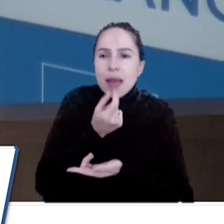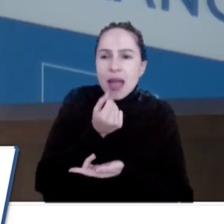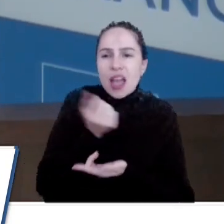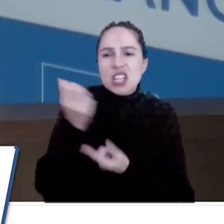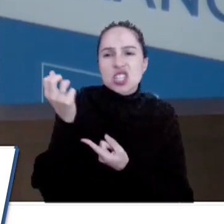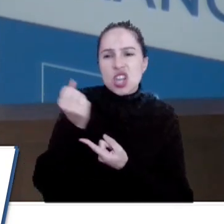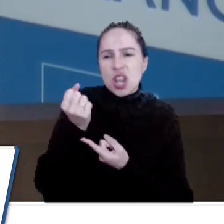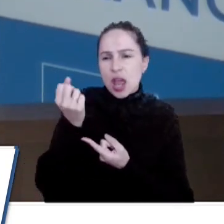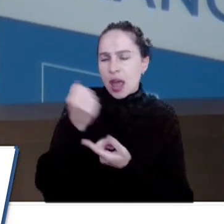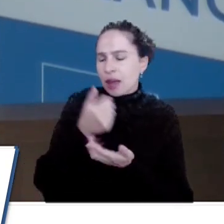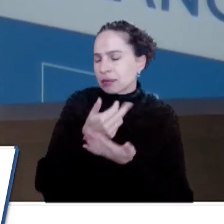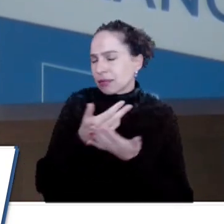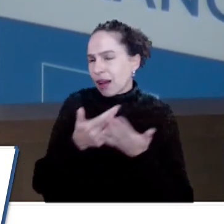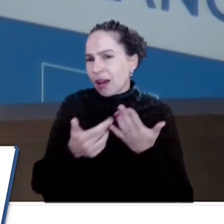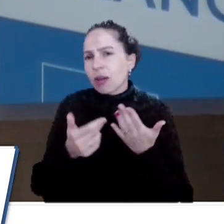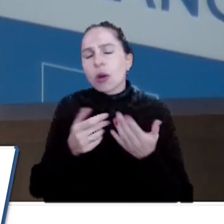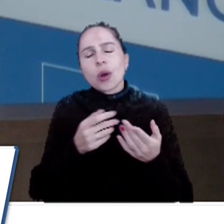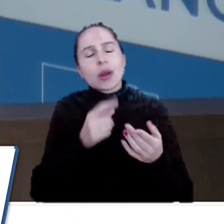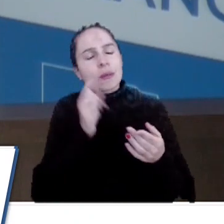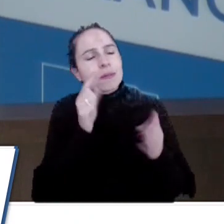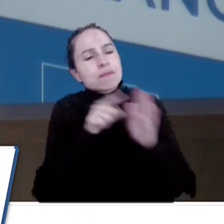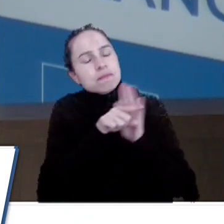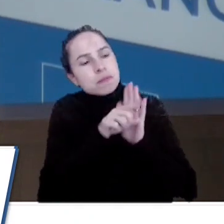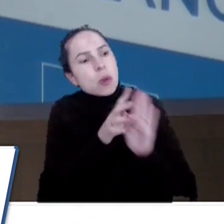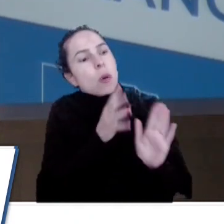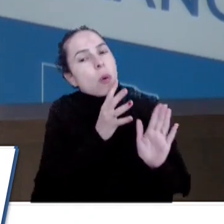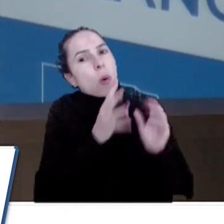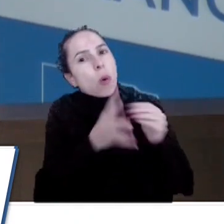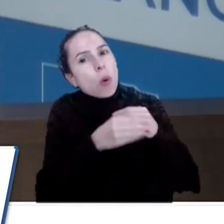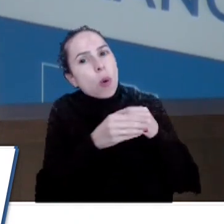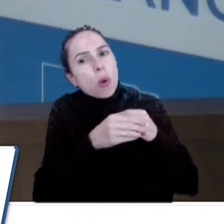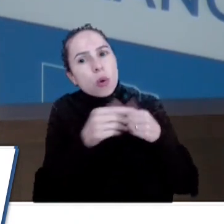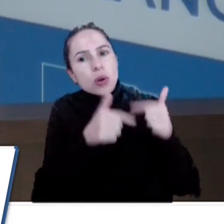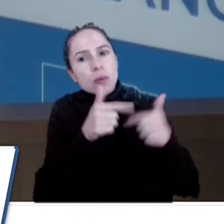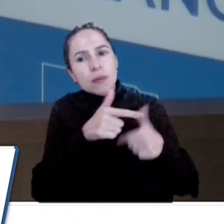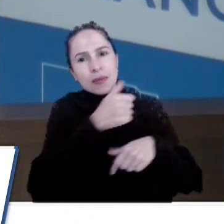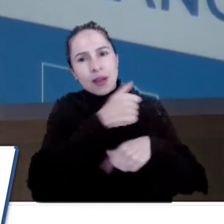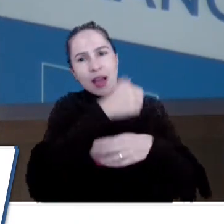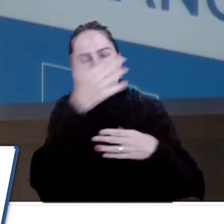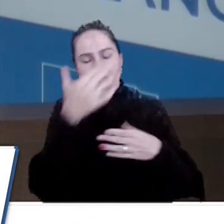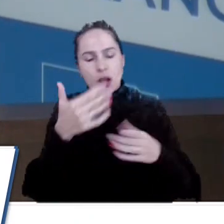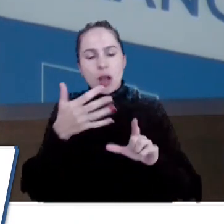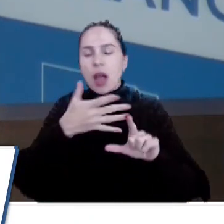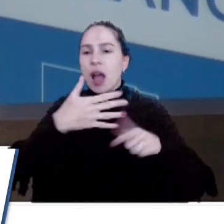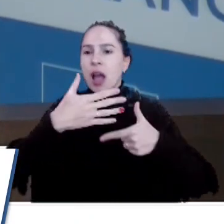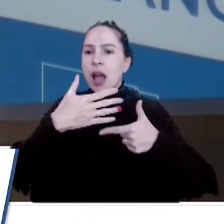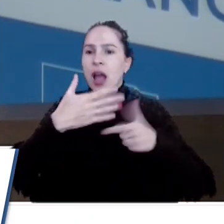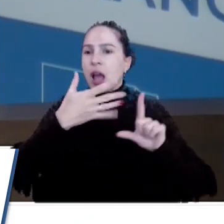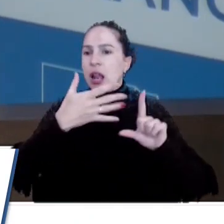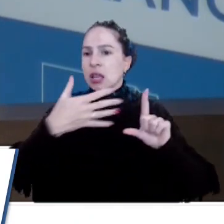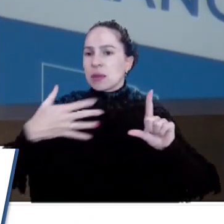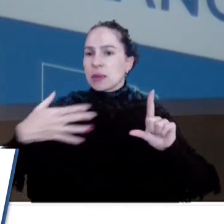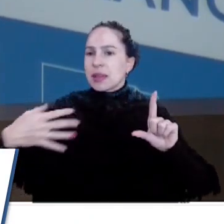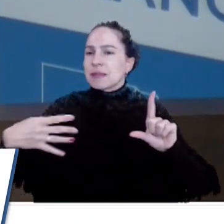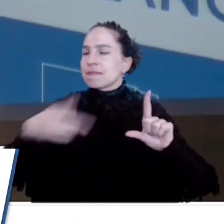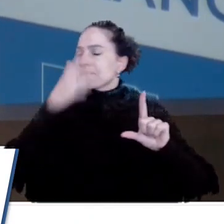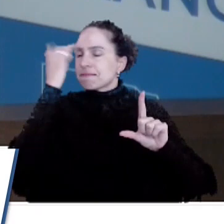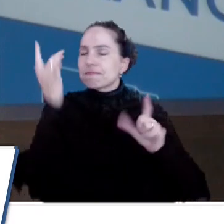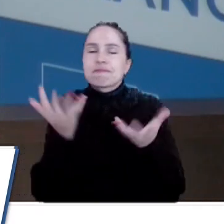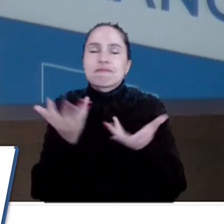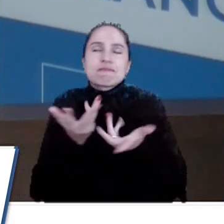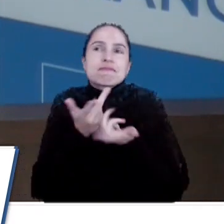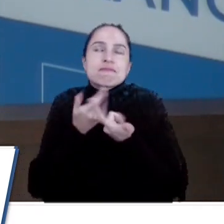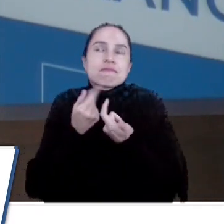leites, então conheçam o trabalho que o coletivo Arco-Íris faz, o pessoal do LGBT são pessoas fantásticas, lindas, maravilhosas